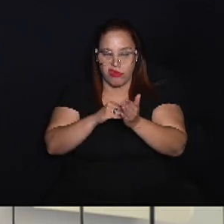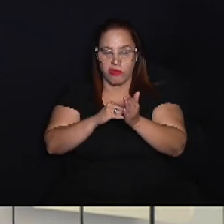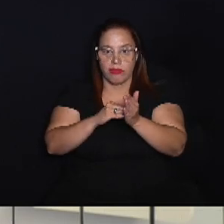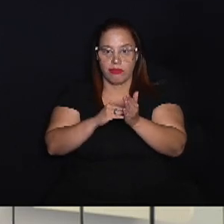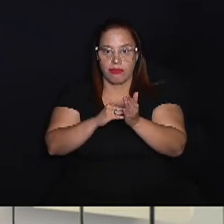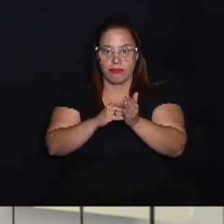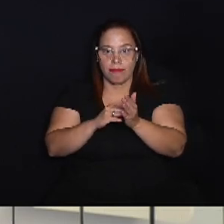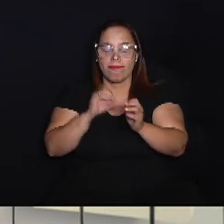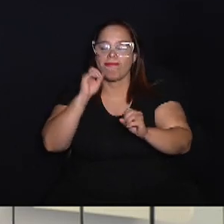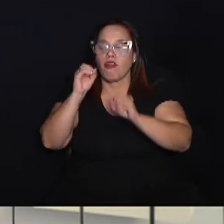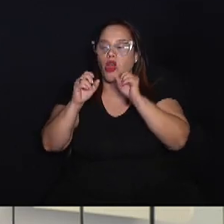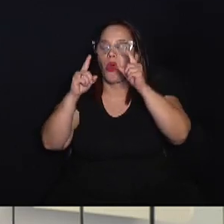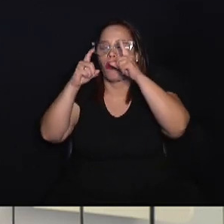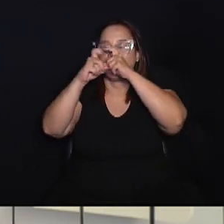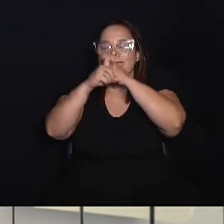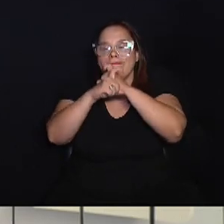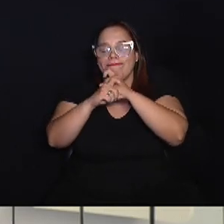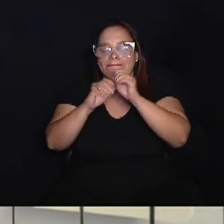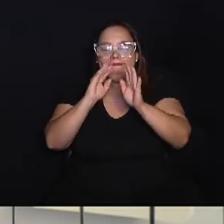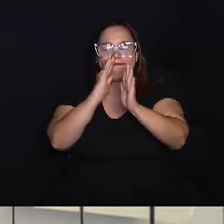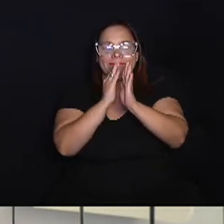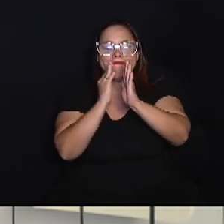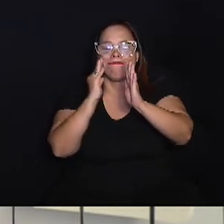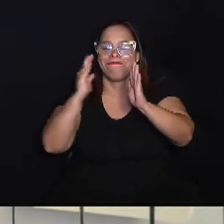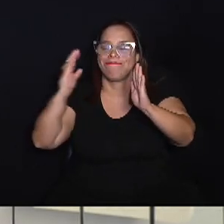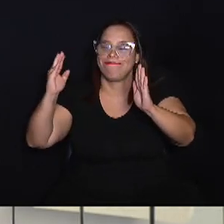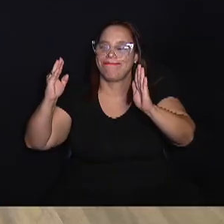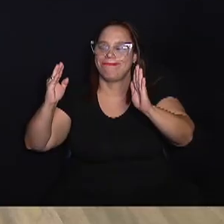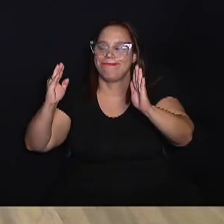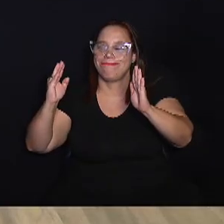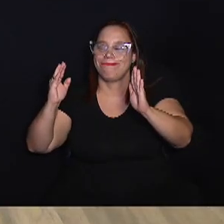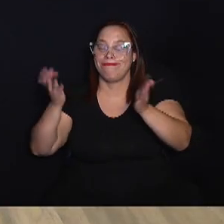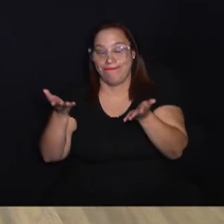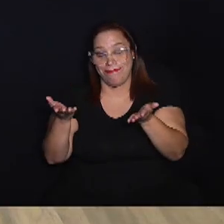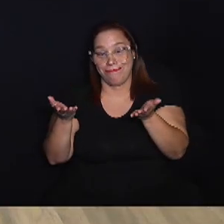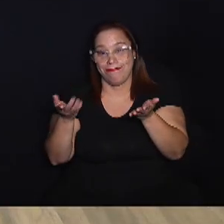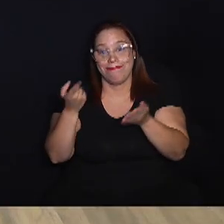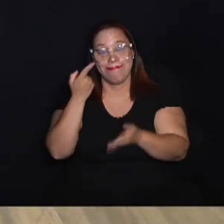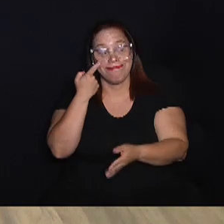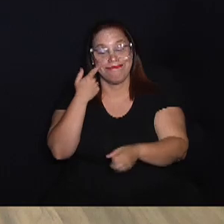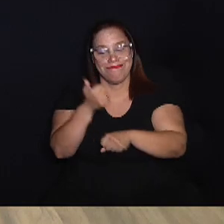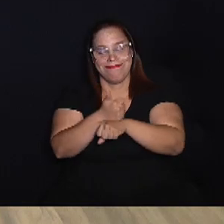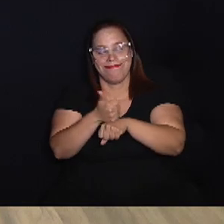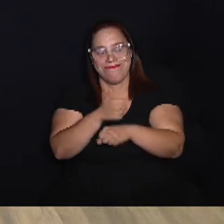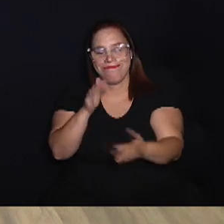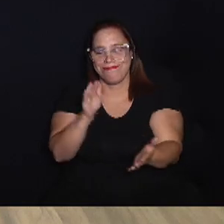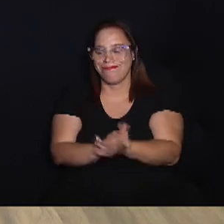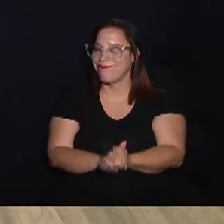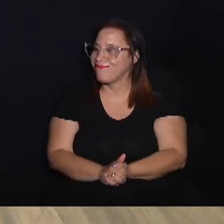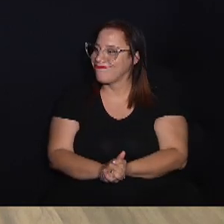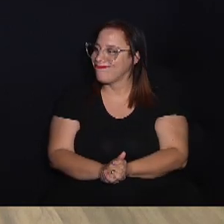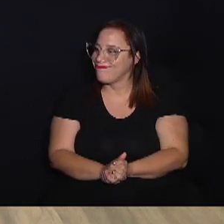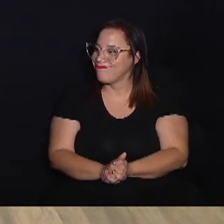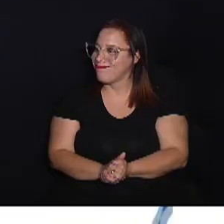Então, sobre os desafios de um bibliotecário, se liga na profissão.